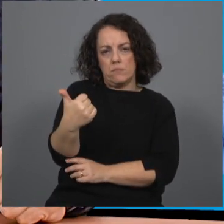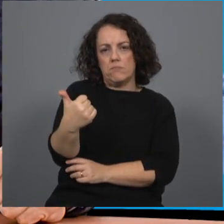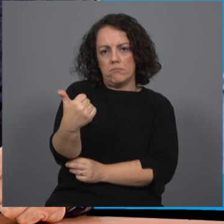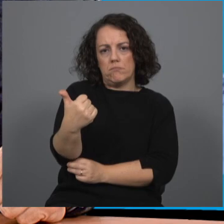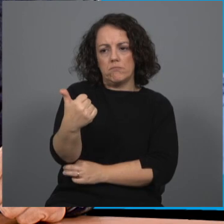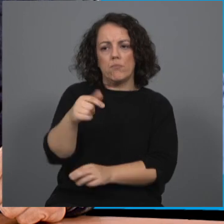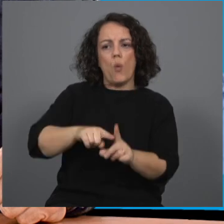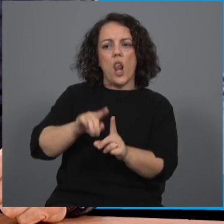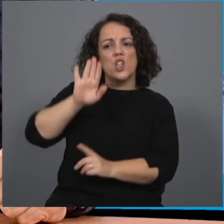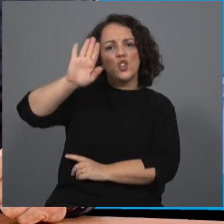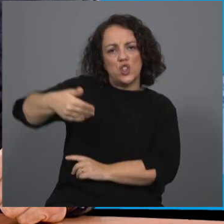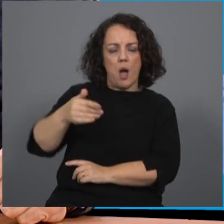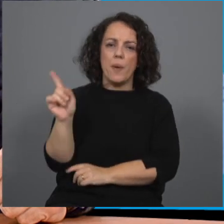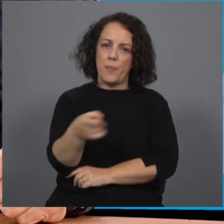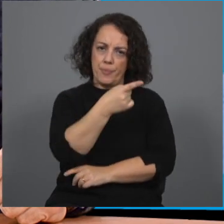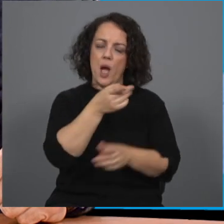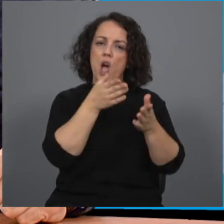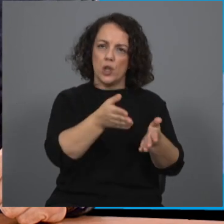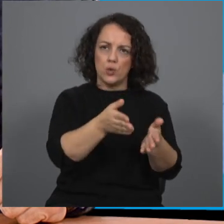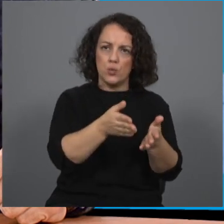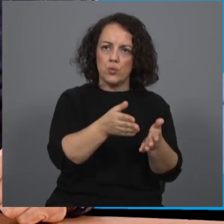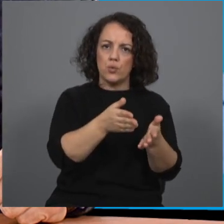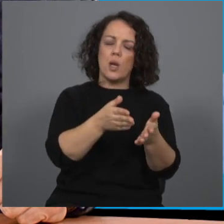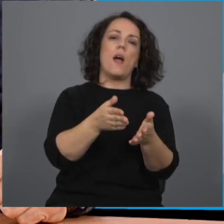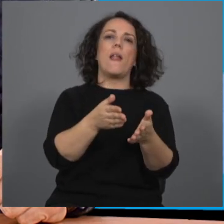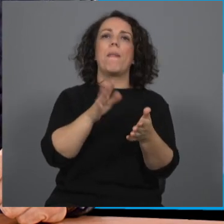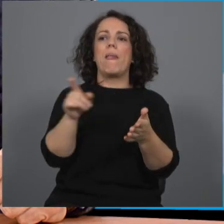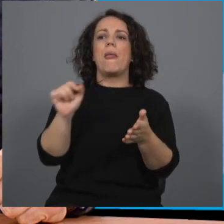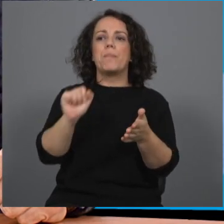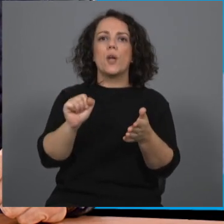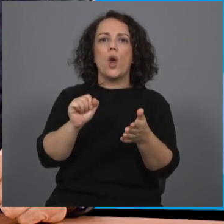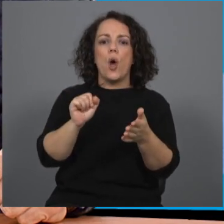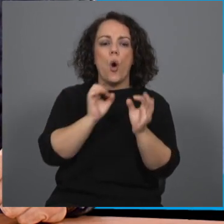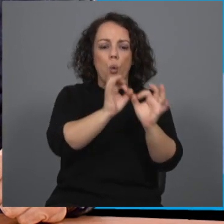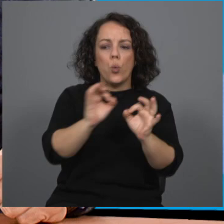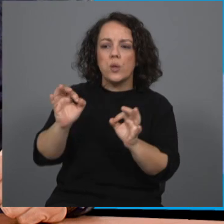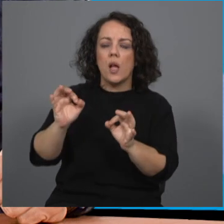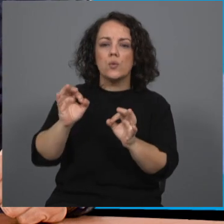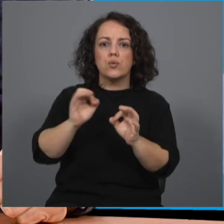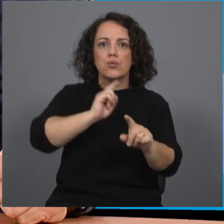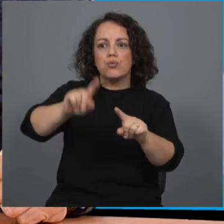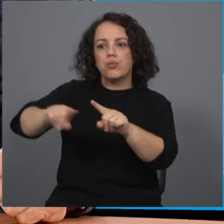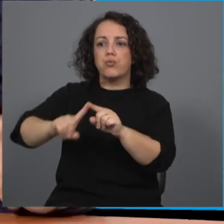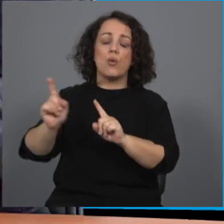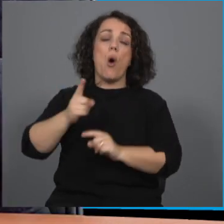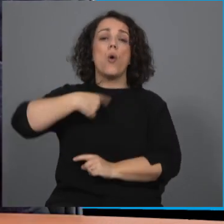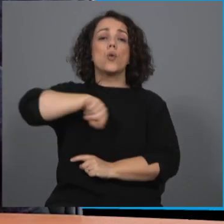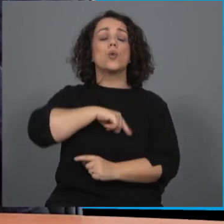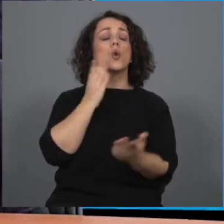dar o seu contributo não vai ser em cuidados diferenciados, que já não estamos preparados para isso. Quando nós deixamos de